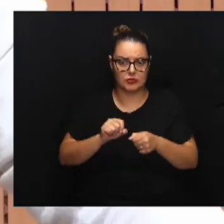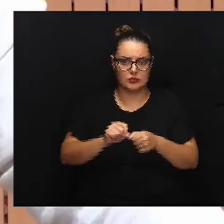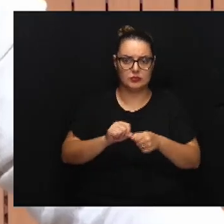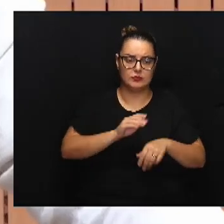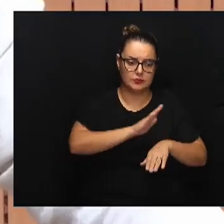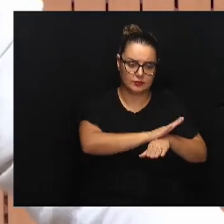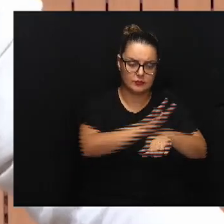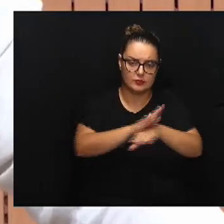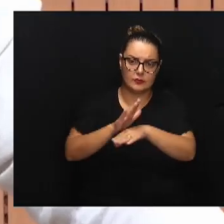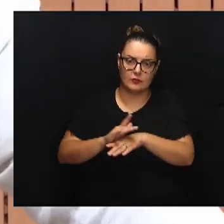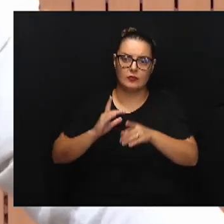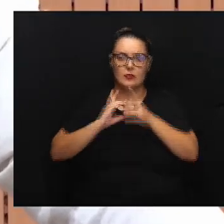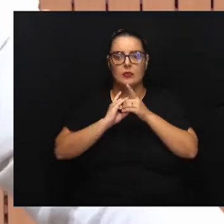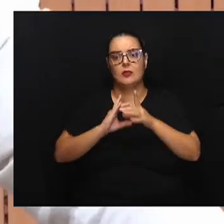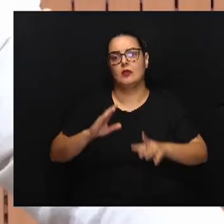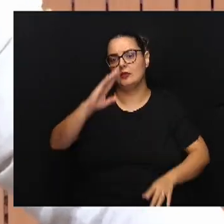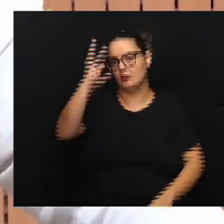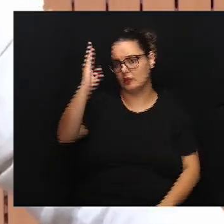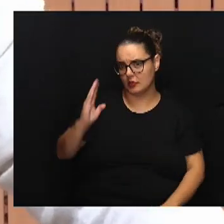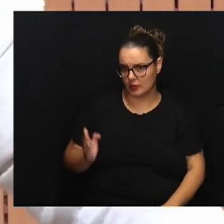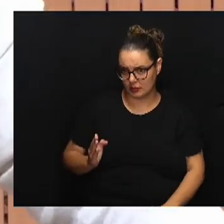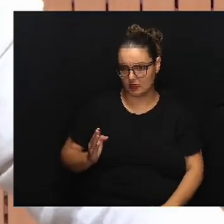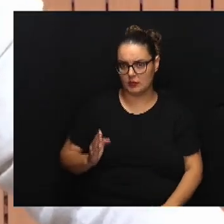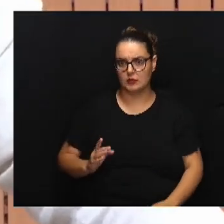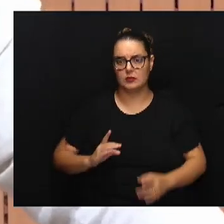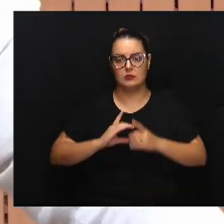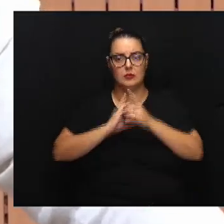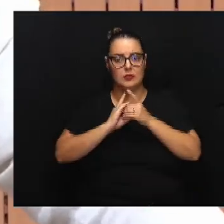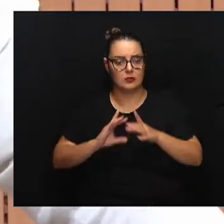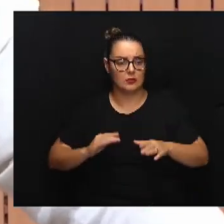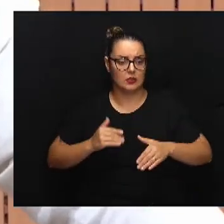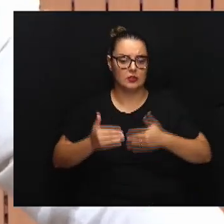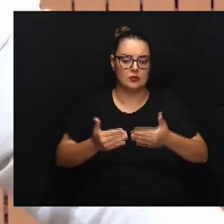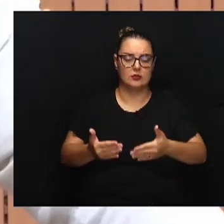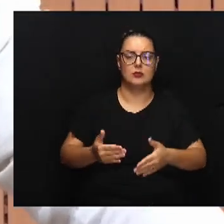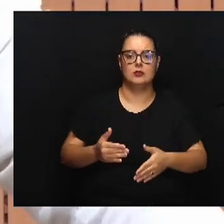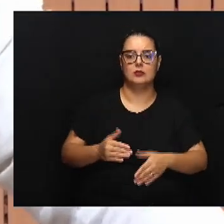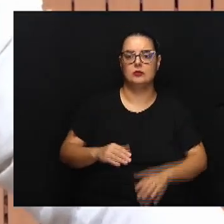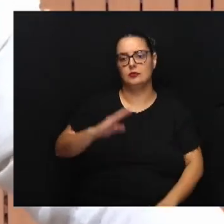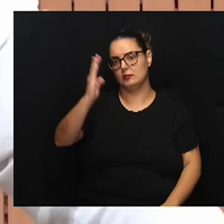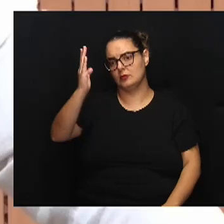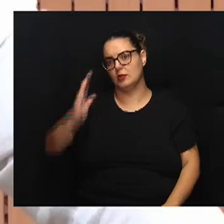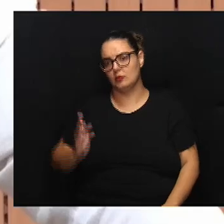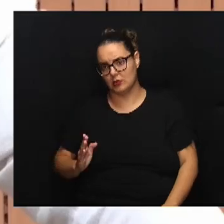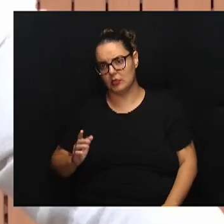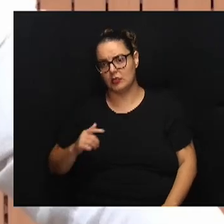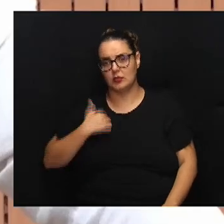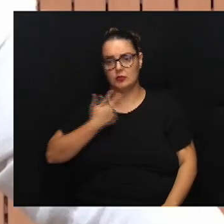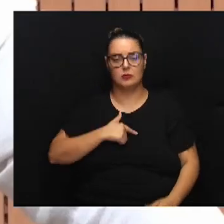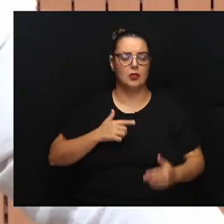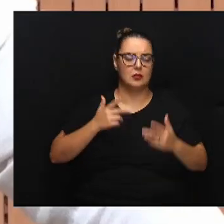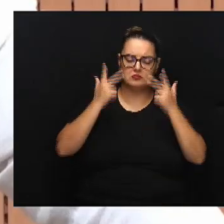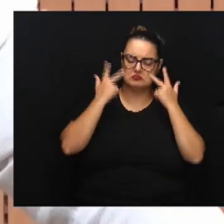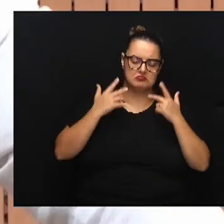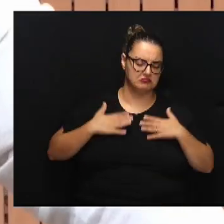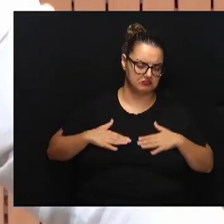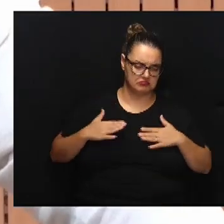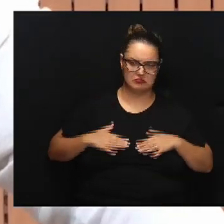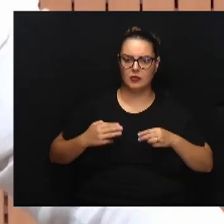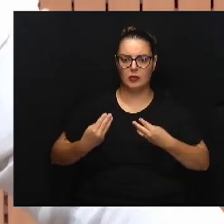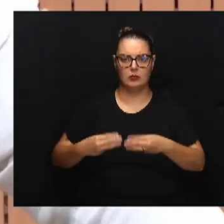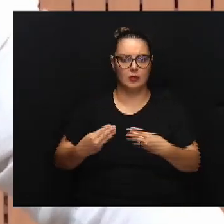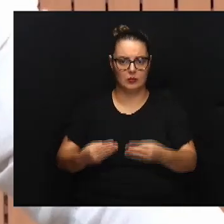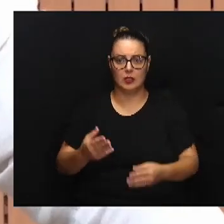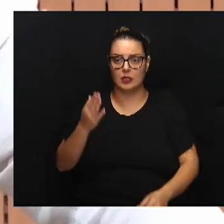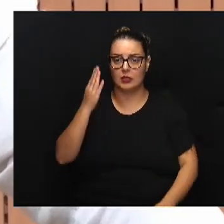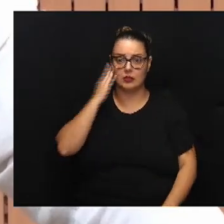contribuição para a democracia no Brasil, para a democratização da educação no Brasil. Então, nós estamos muito tranquilos enquanto Ministério,